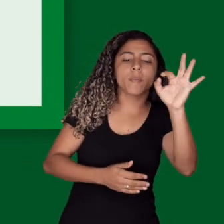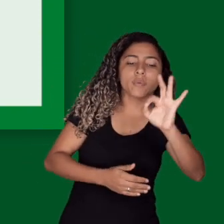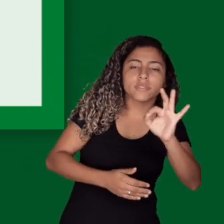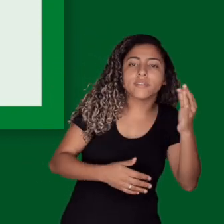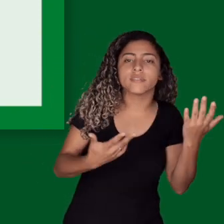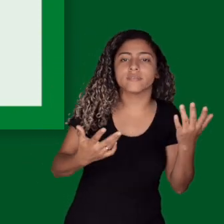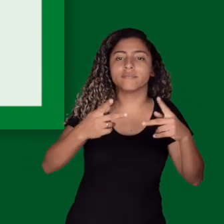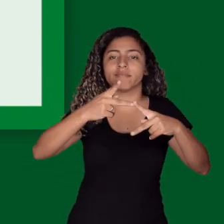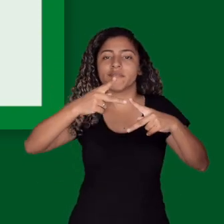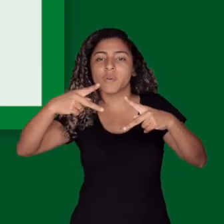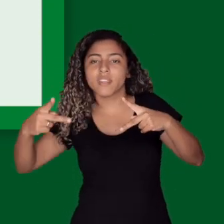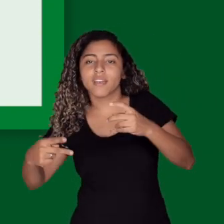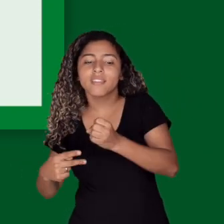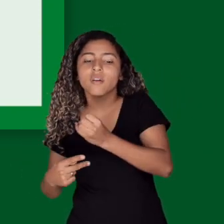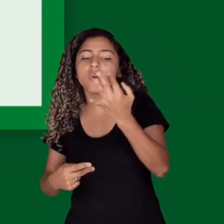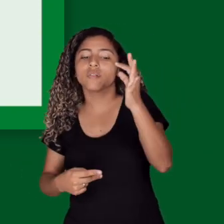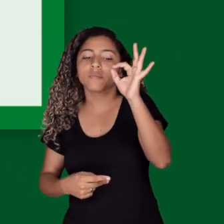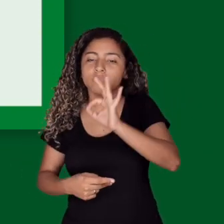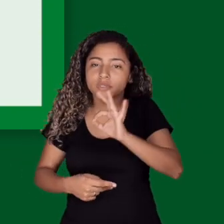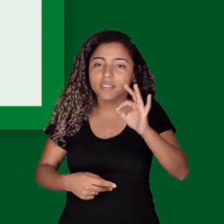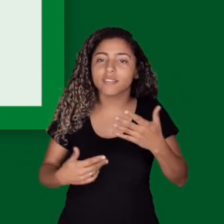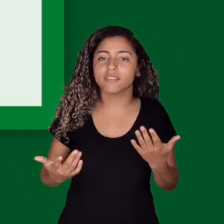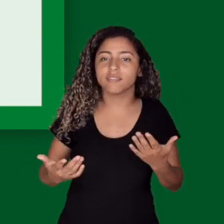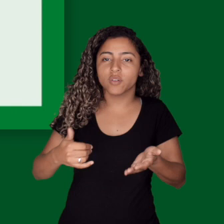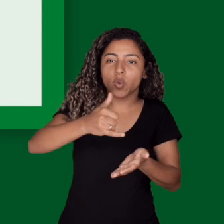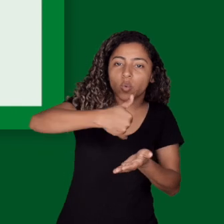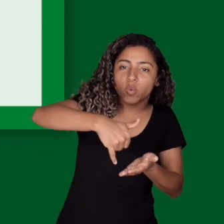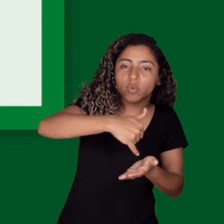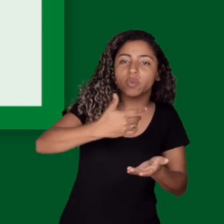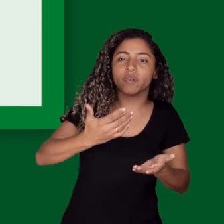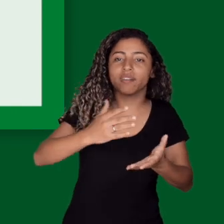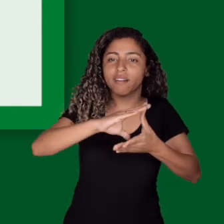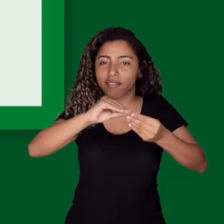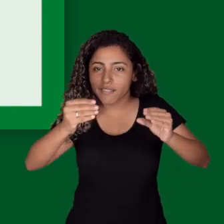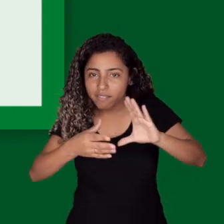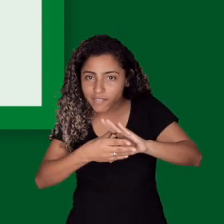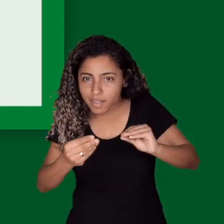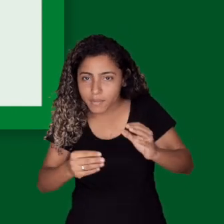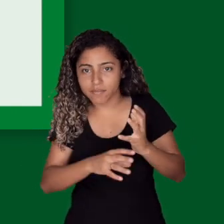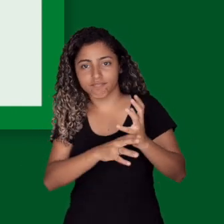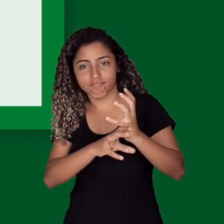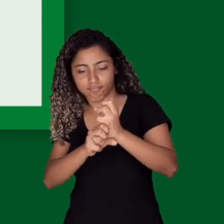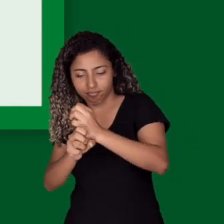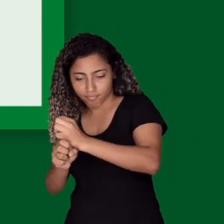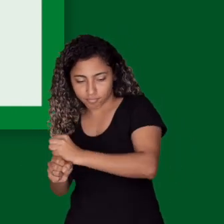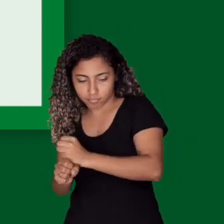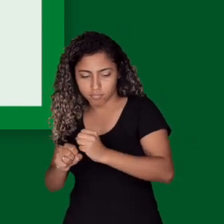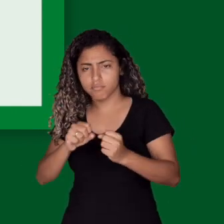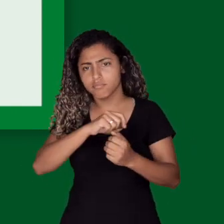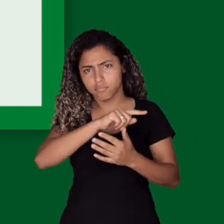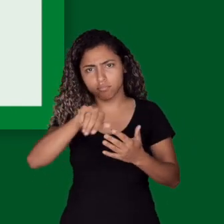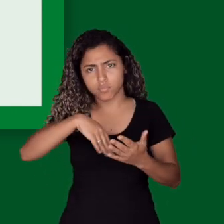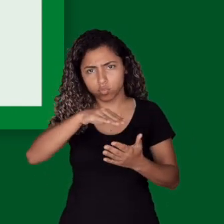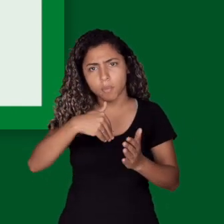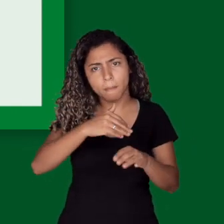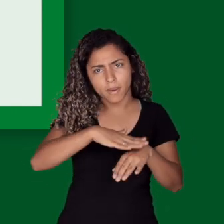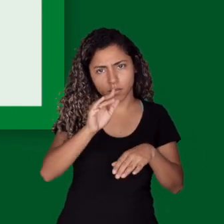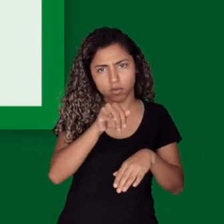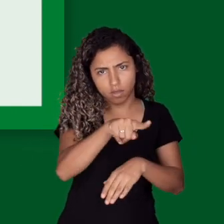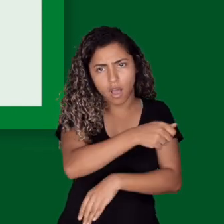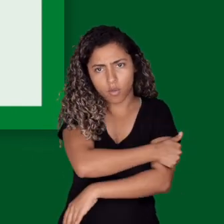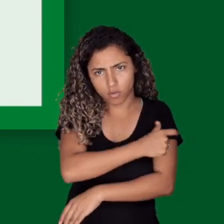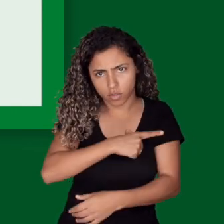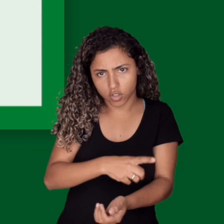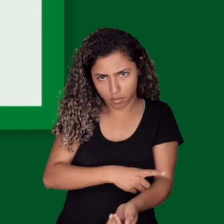percentual de lipídios e de fibras, que é o mais importante para os alunos que têm diabetes aqui no caso. Então a gente faz todo esse cálculo para